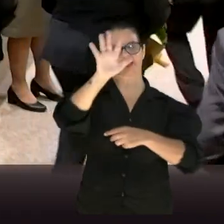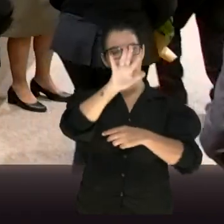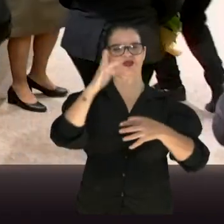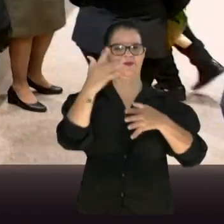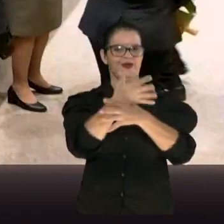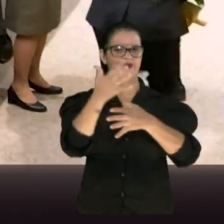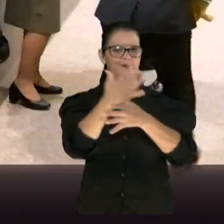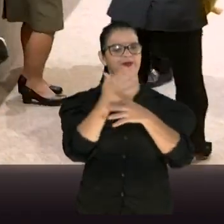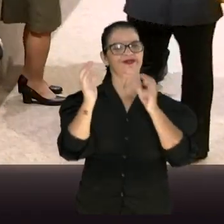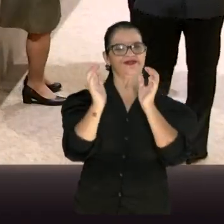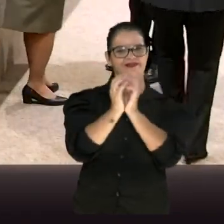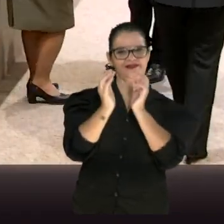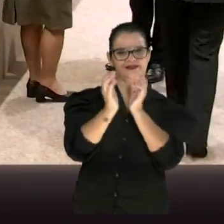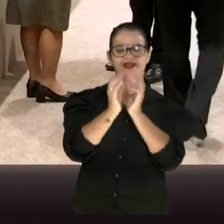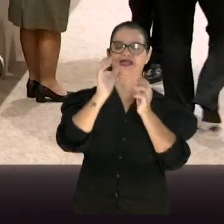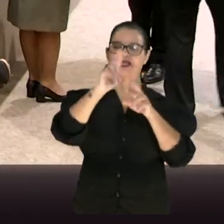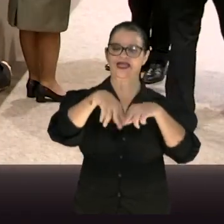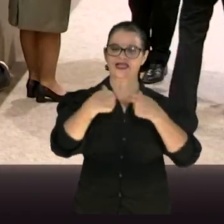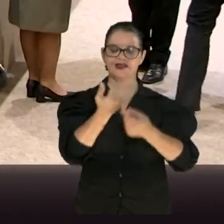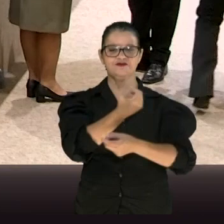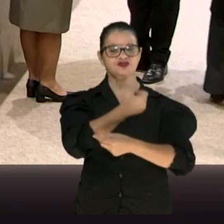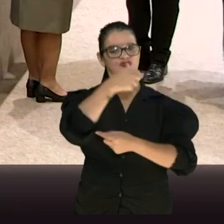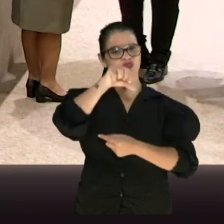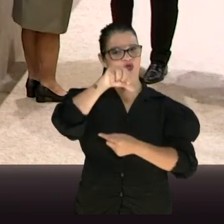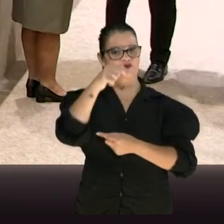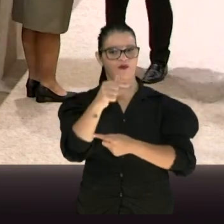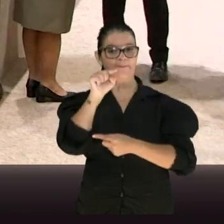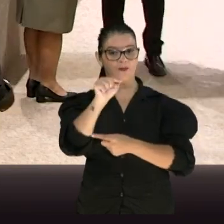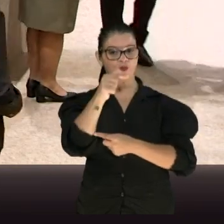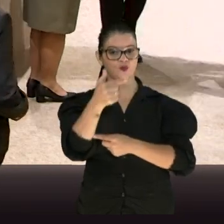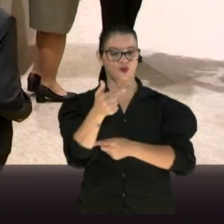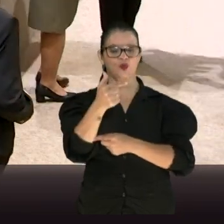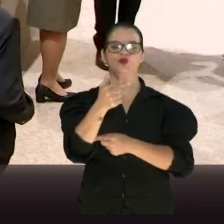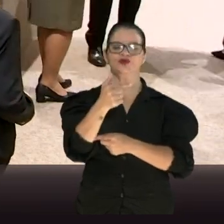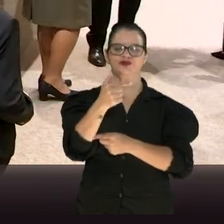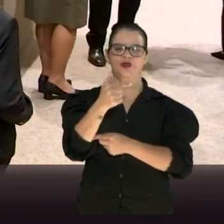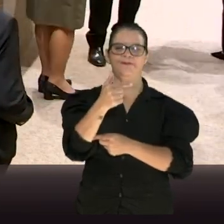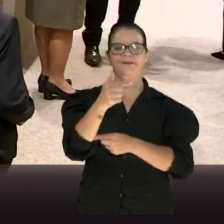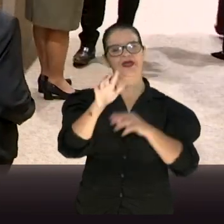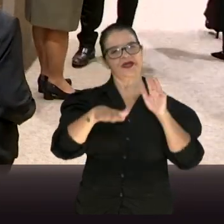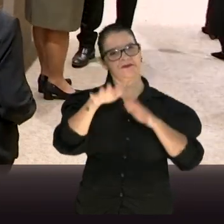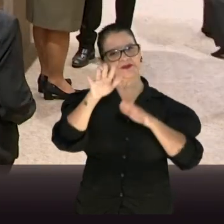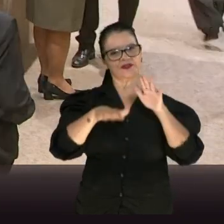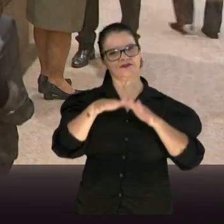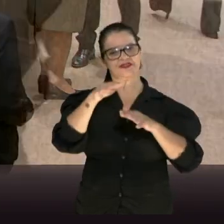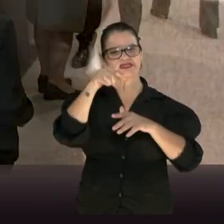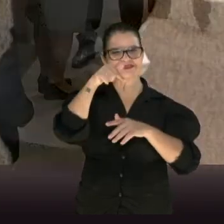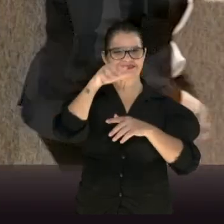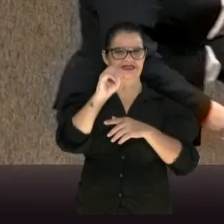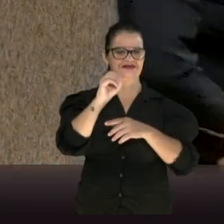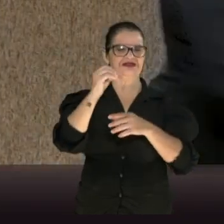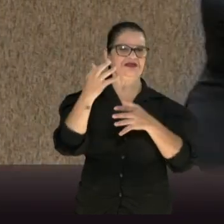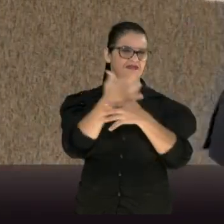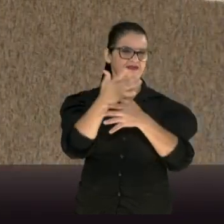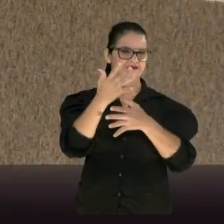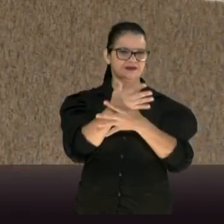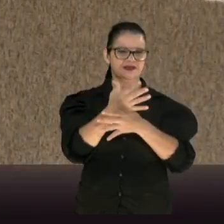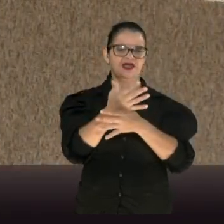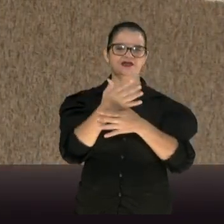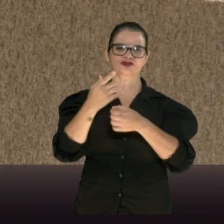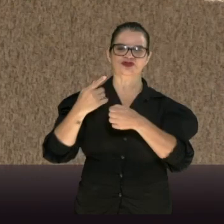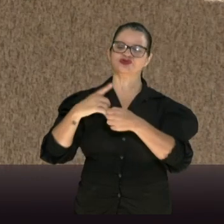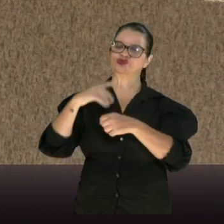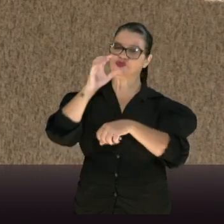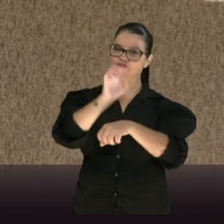metropolitana, Recife, e através do canal 9.2 para aproximadamente 70 cidades do